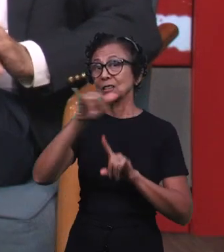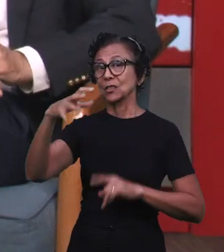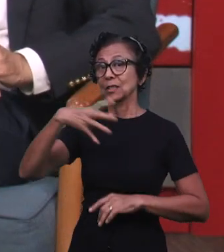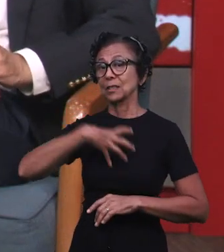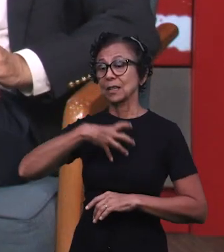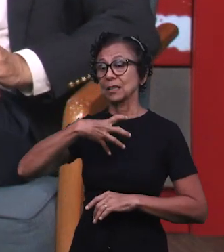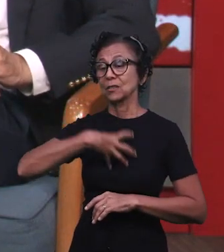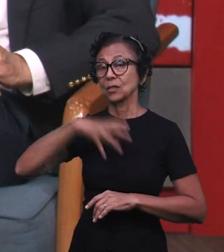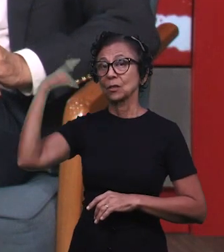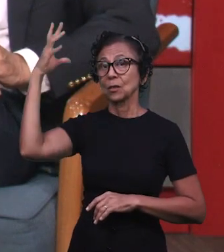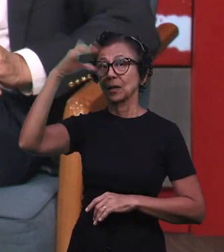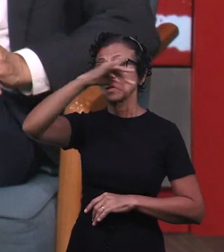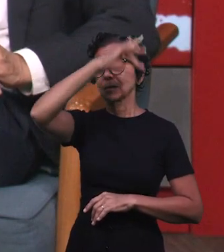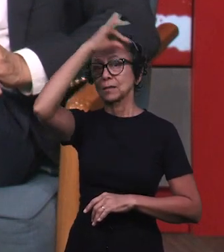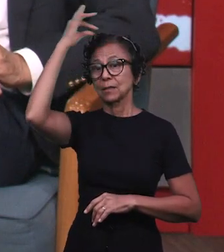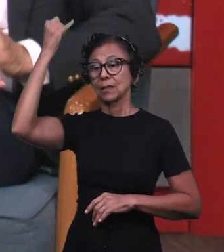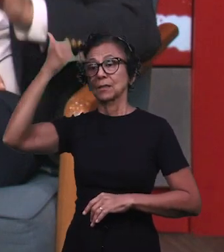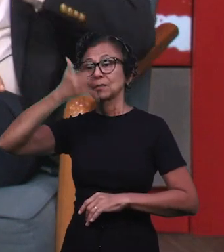Santo.